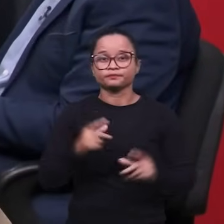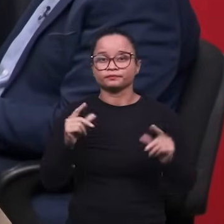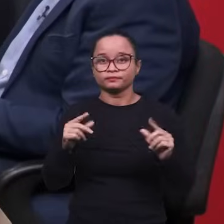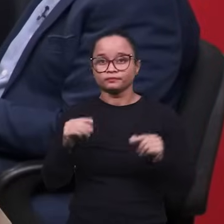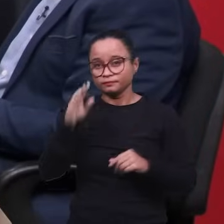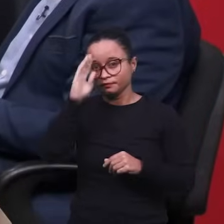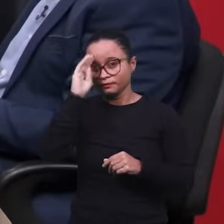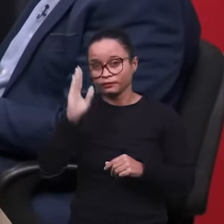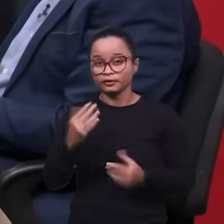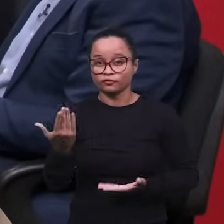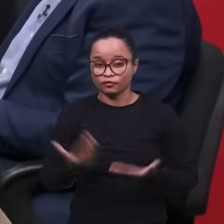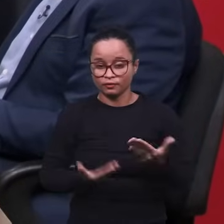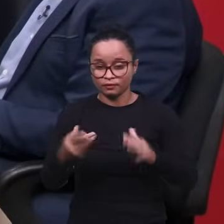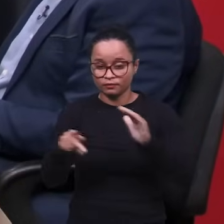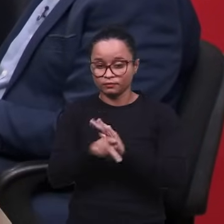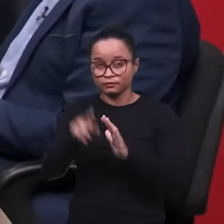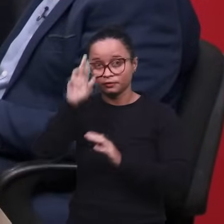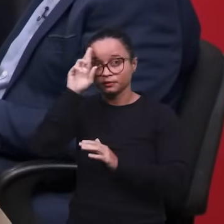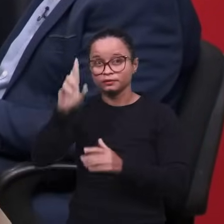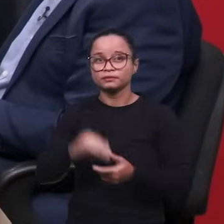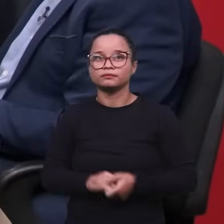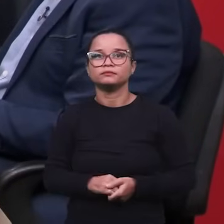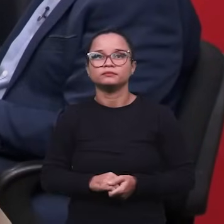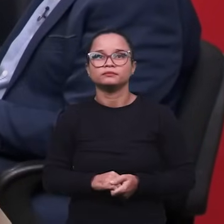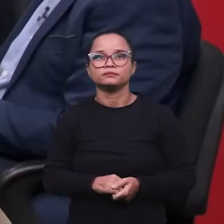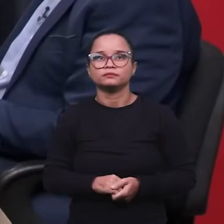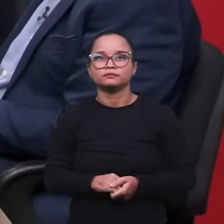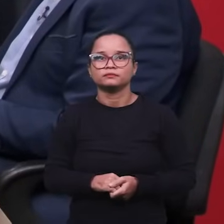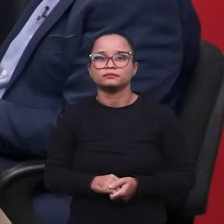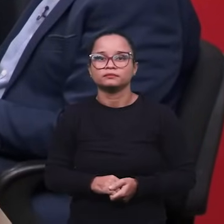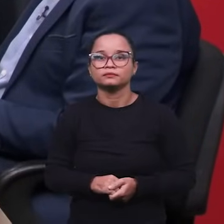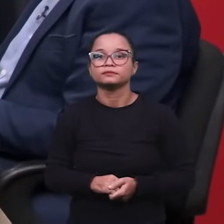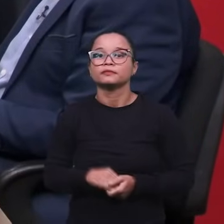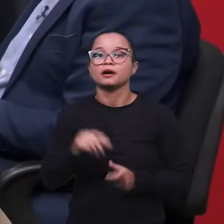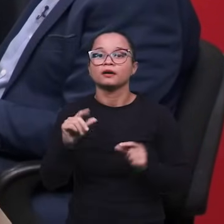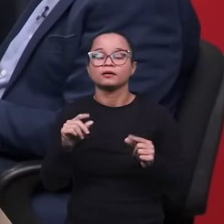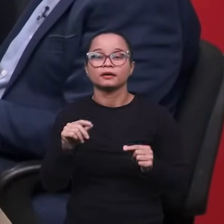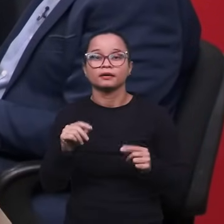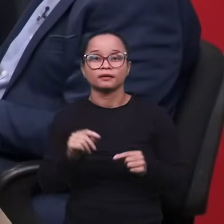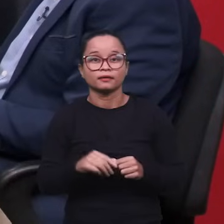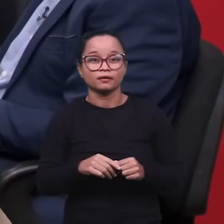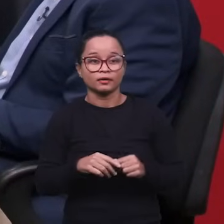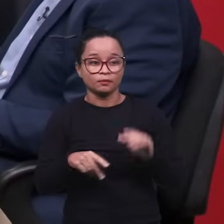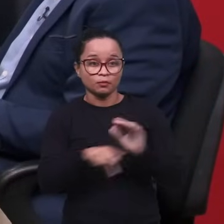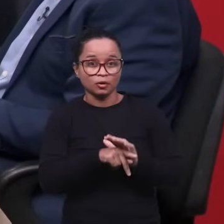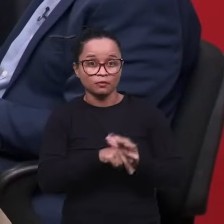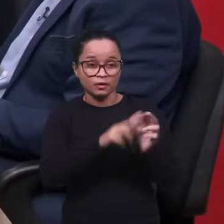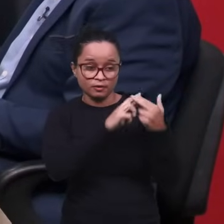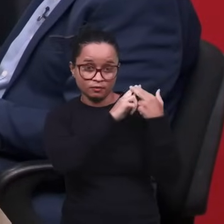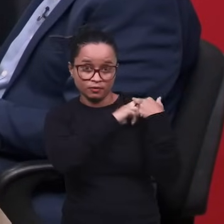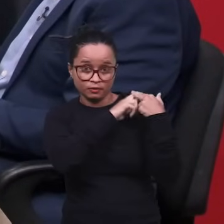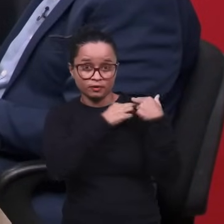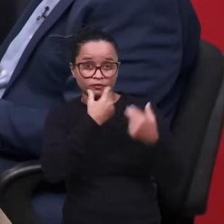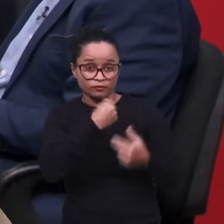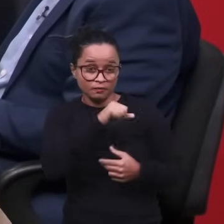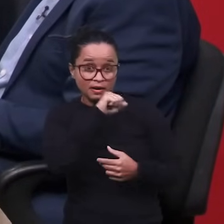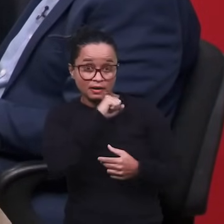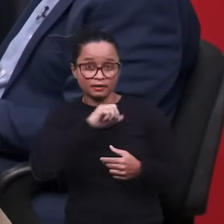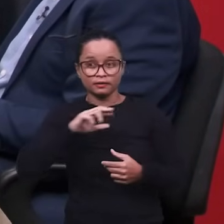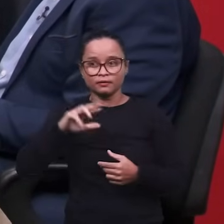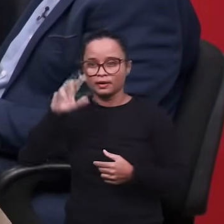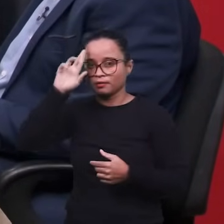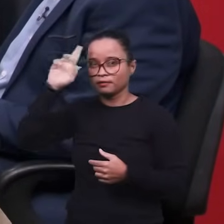lado do servo do Senhor, é o pai querer transferir certas coisas que cabem a ele para o Senhor. Não sei se está sendo claro, ou